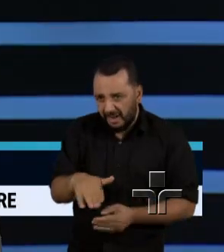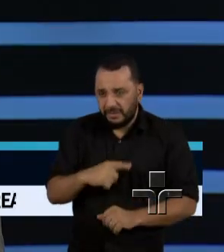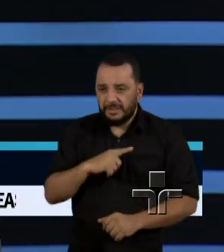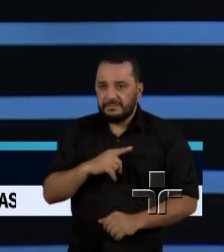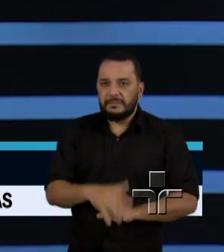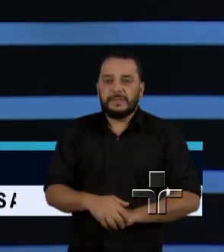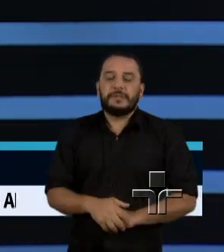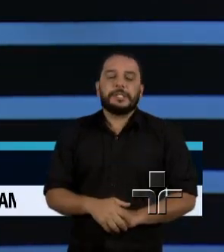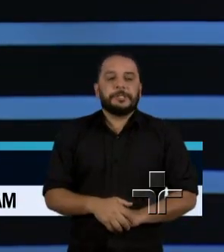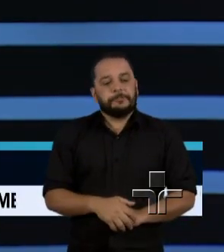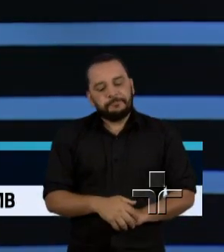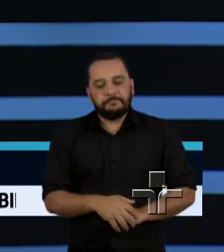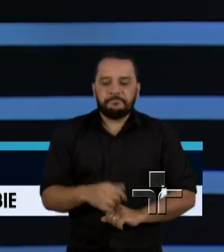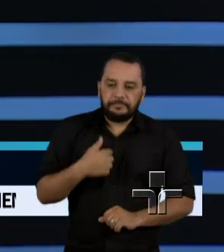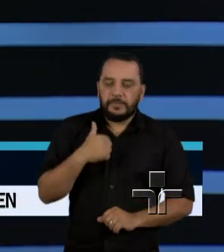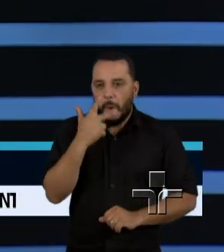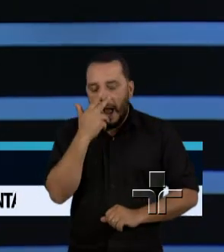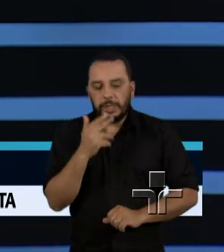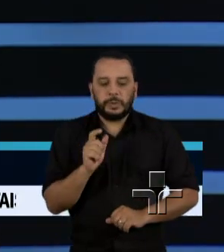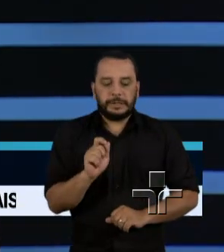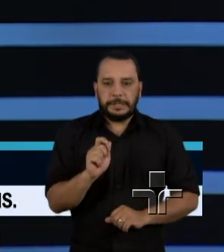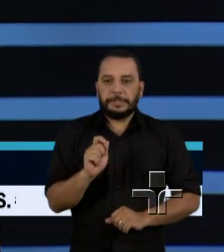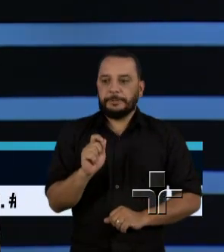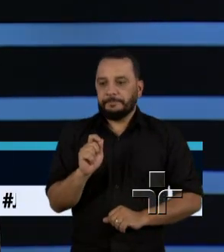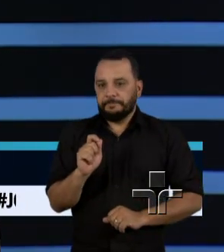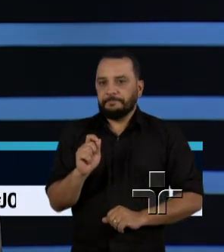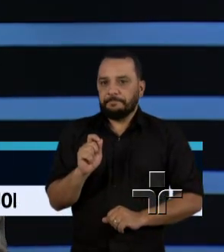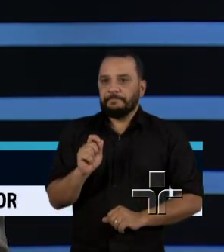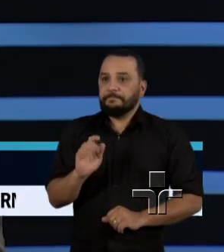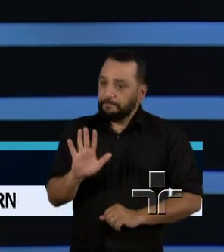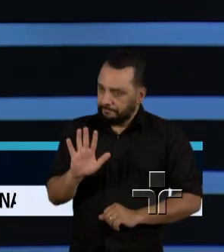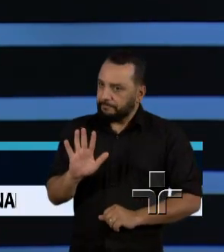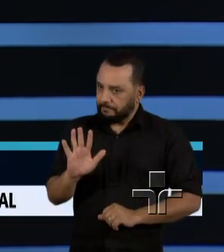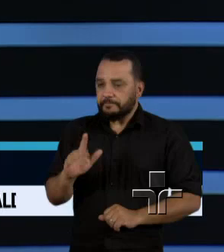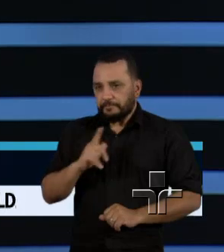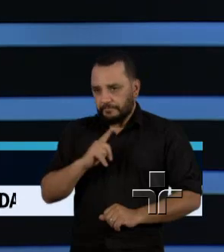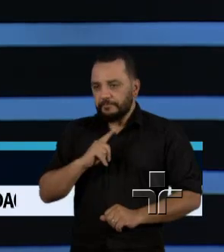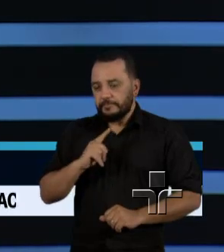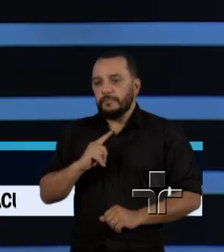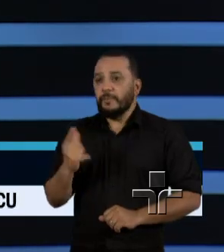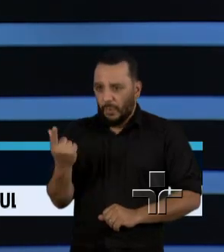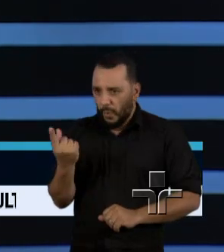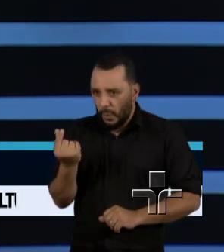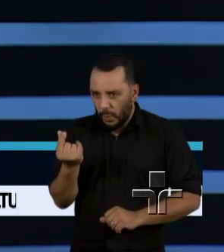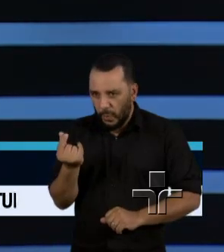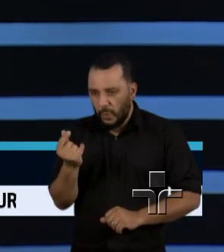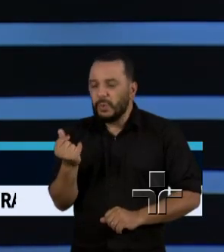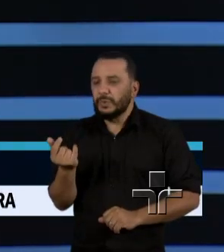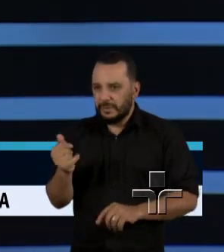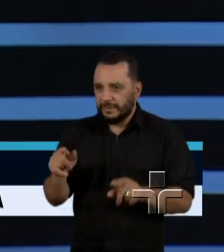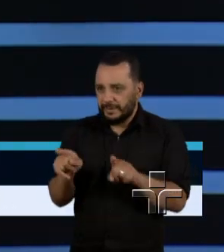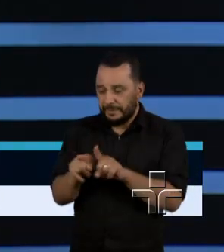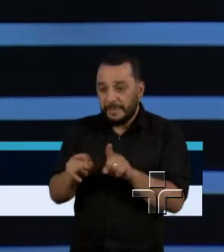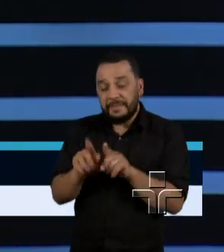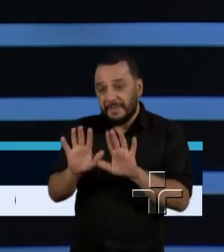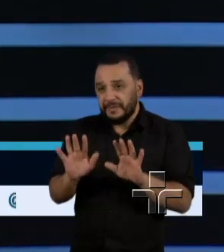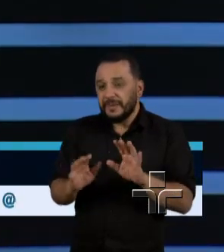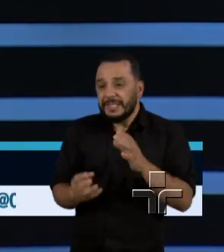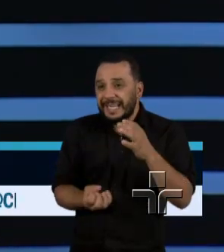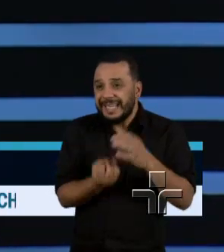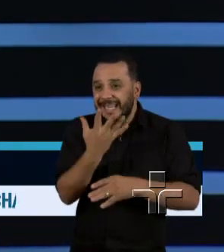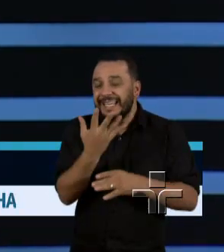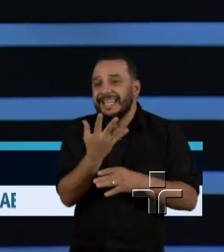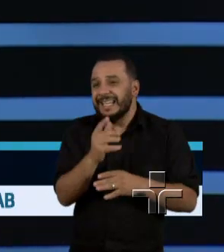acho é que não só em relação a esses custos, mas quando você cria uma solução